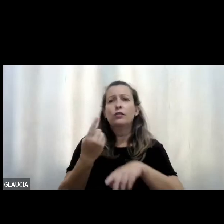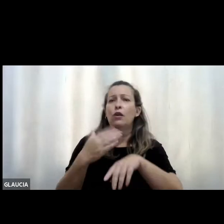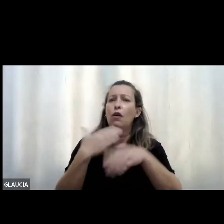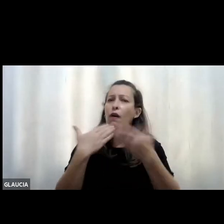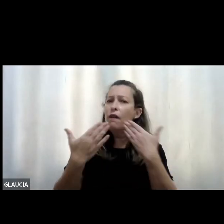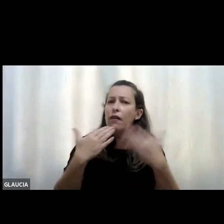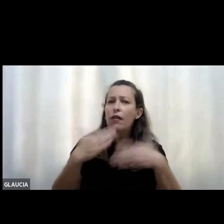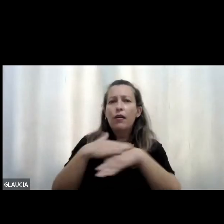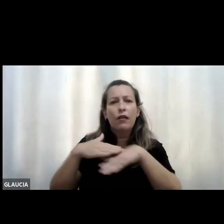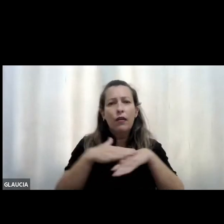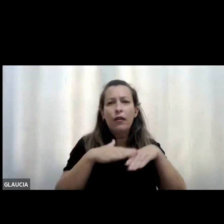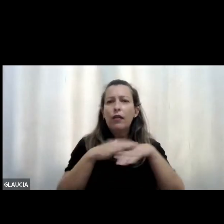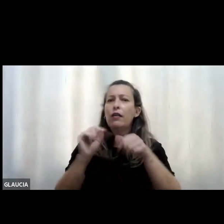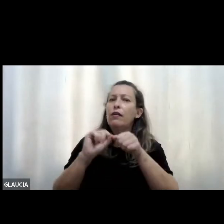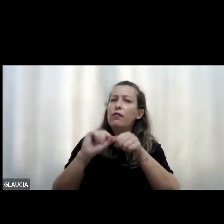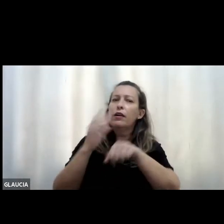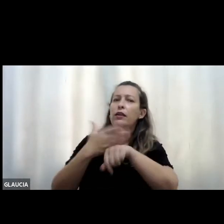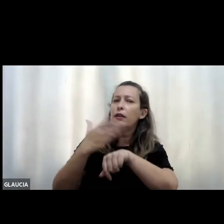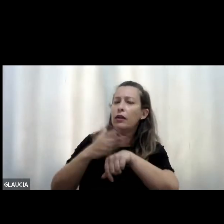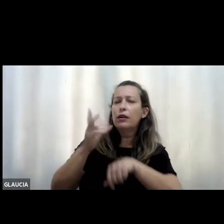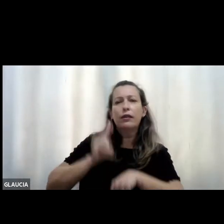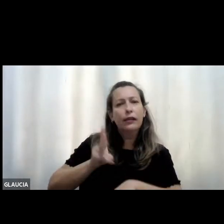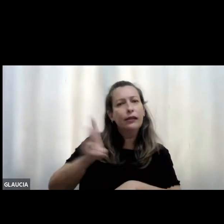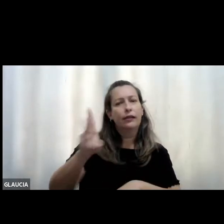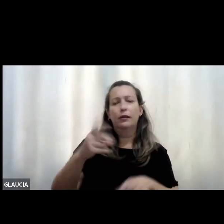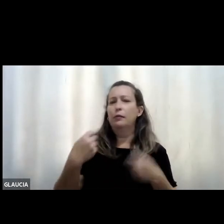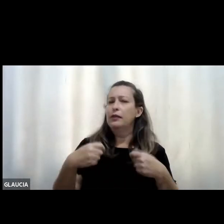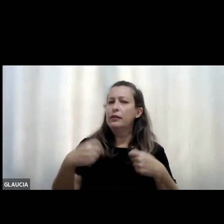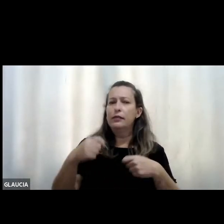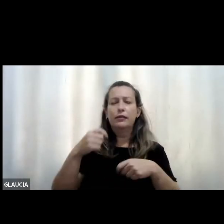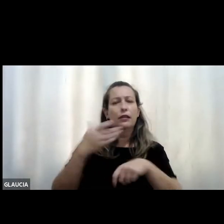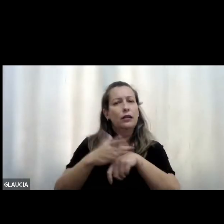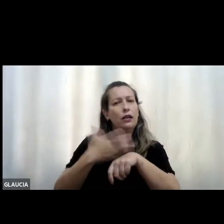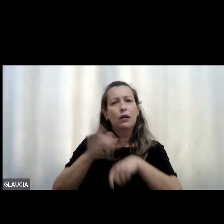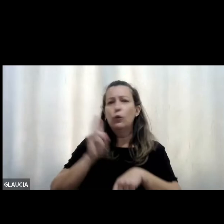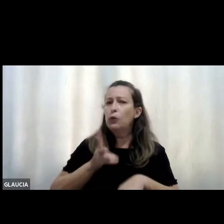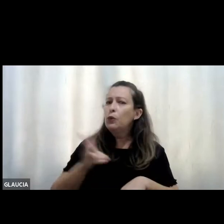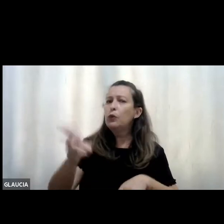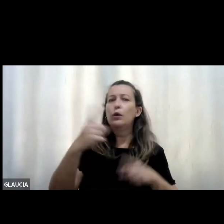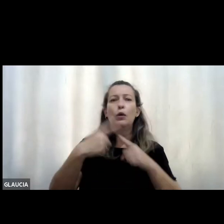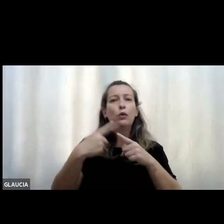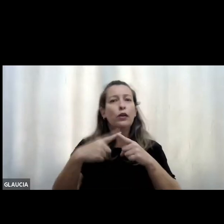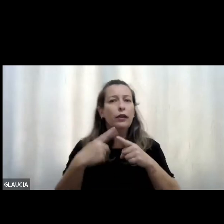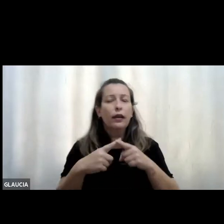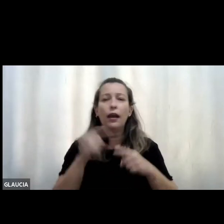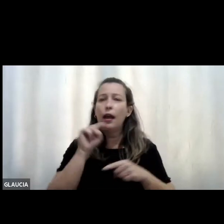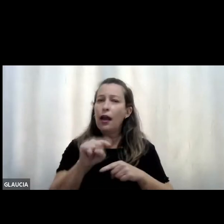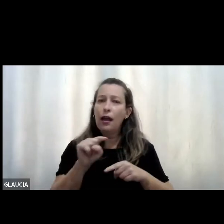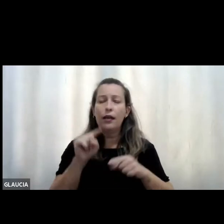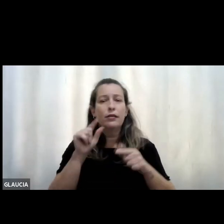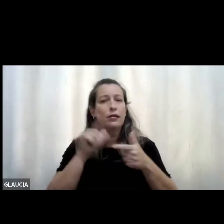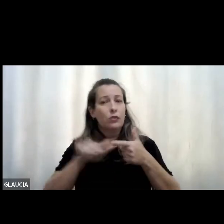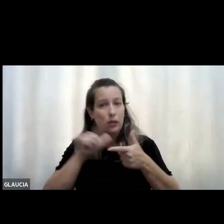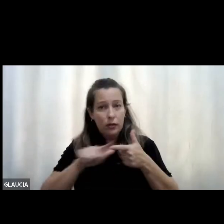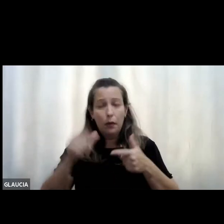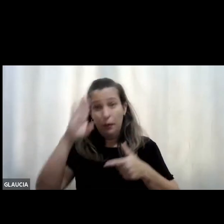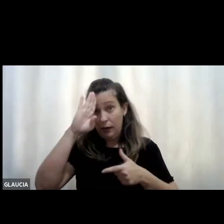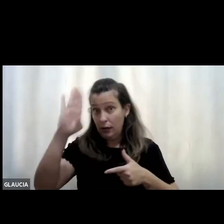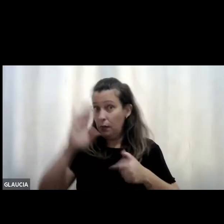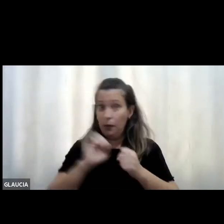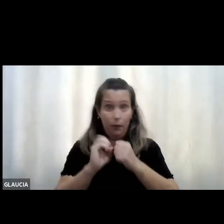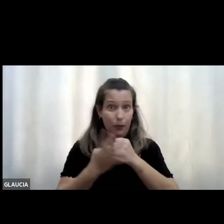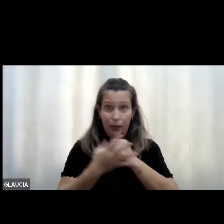só. Esse treinamento ele precisa ser constante, porque a situação, principalmente numa pandemia, ela